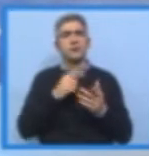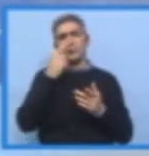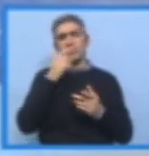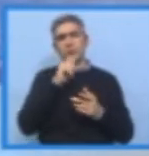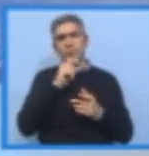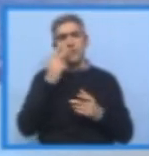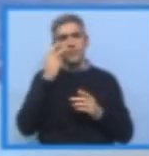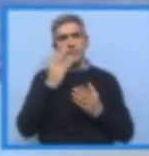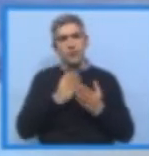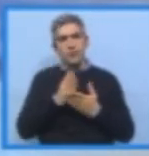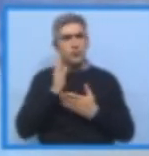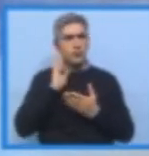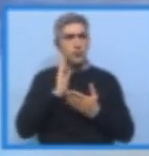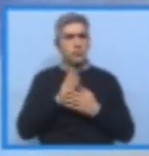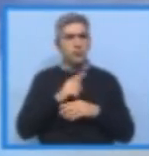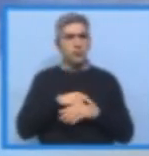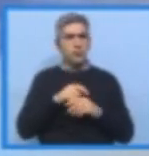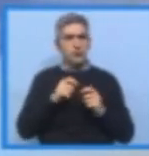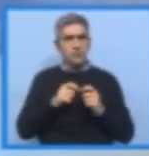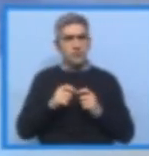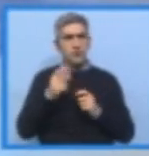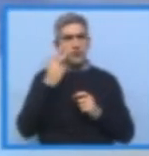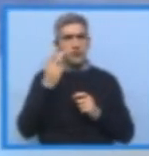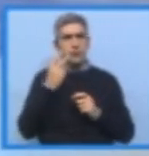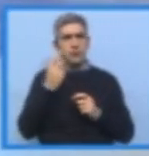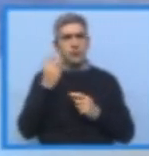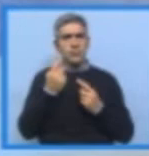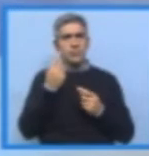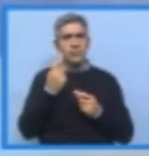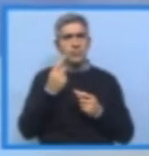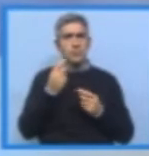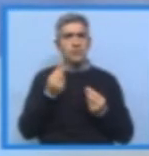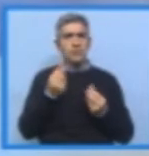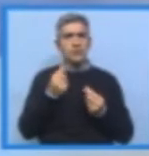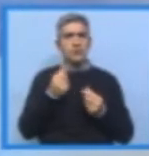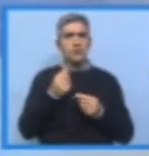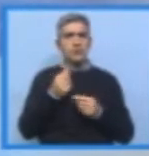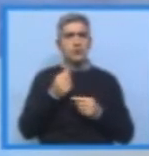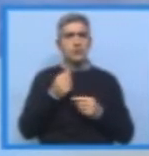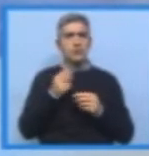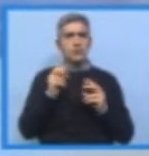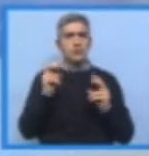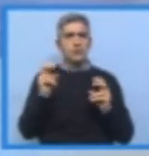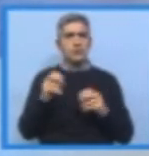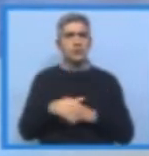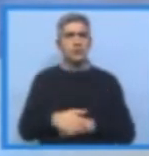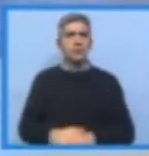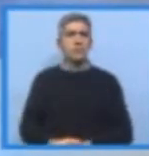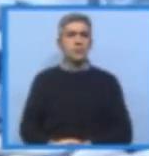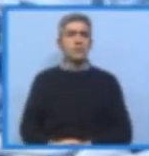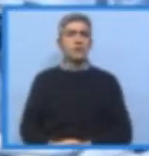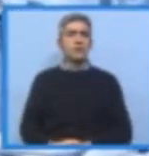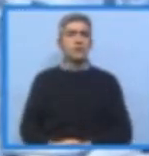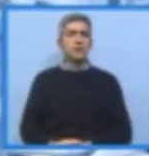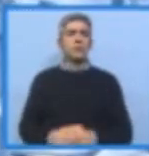possa viver os seus últimos tempos de vida com alguma qualidade, entre aspas, não é? Os